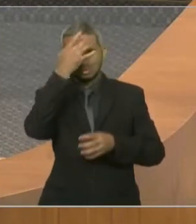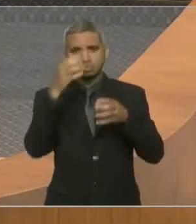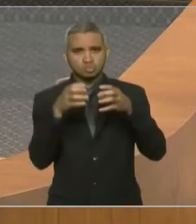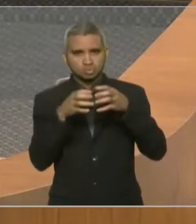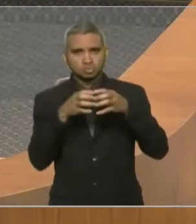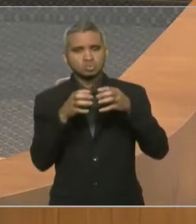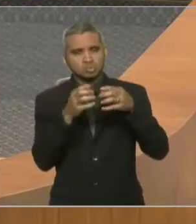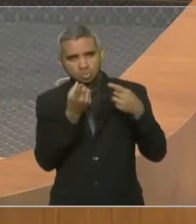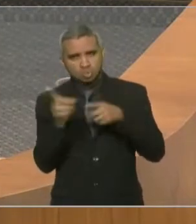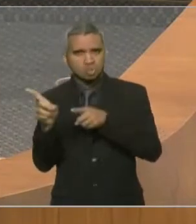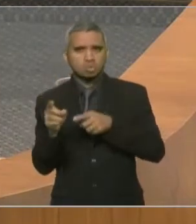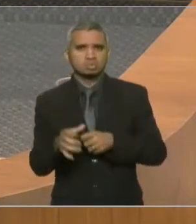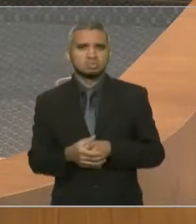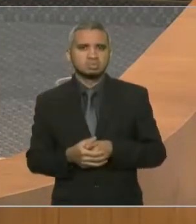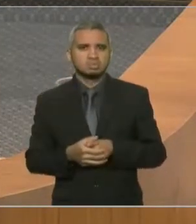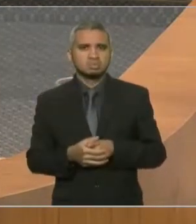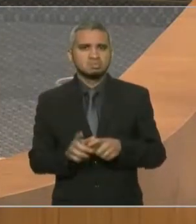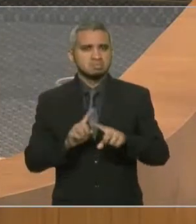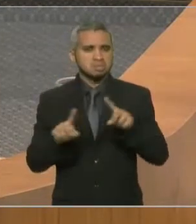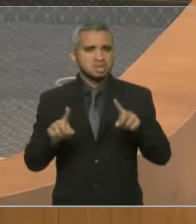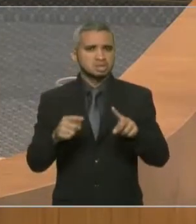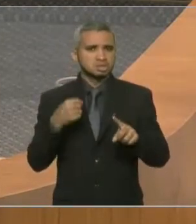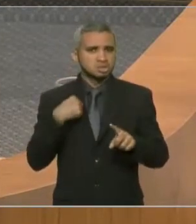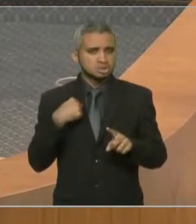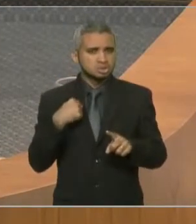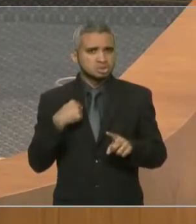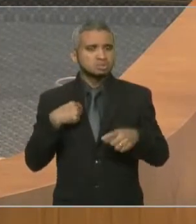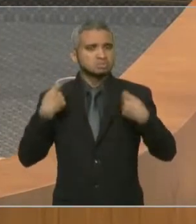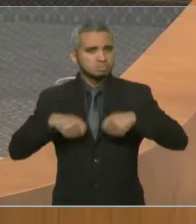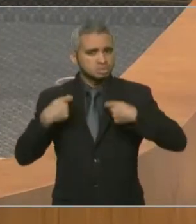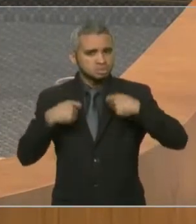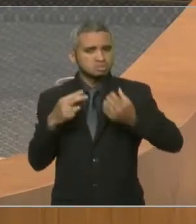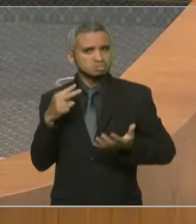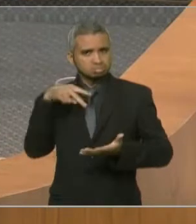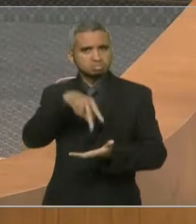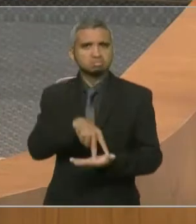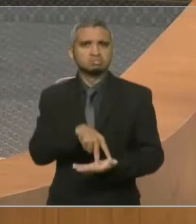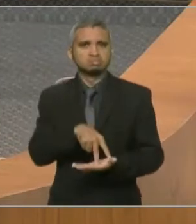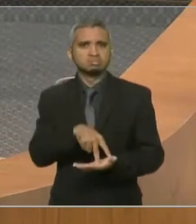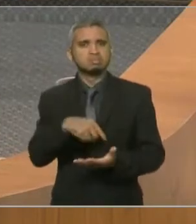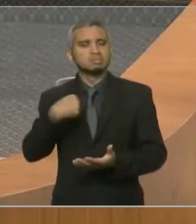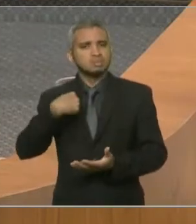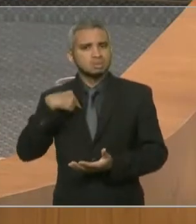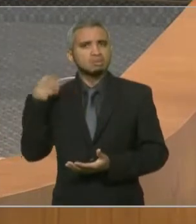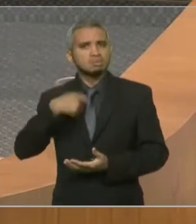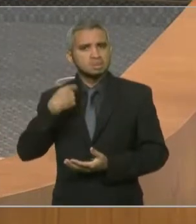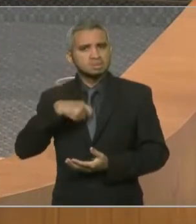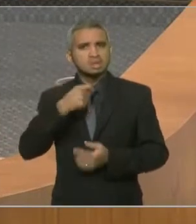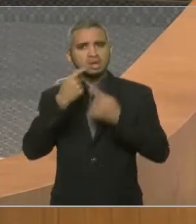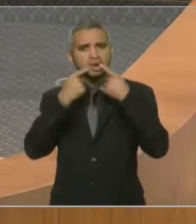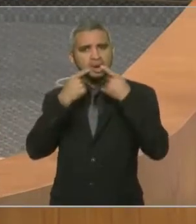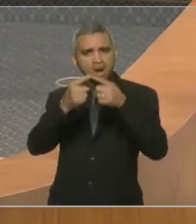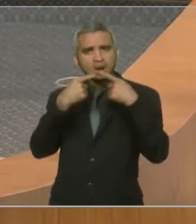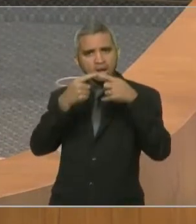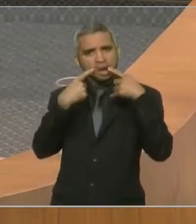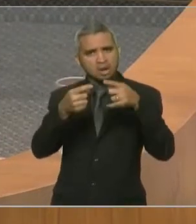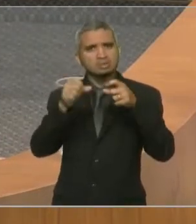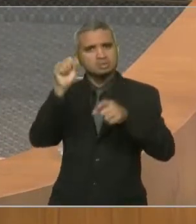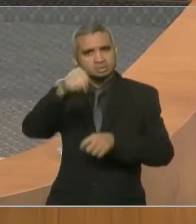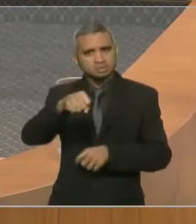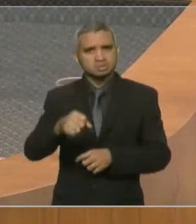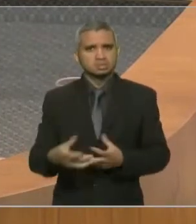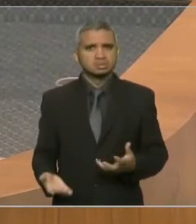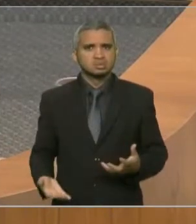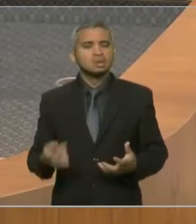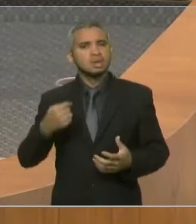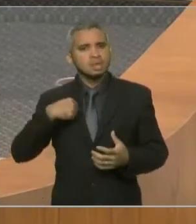não permitirei, sem ao menos subir esta tribuna e fazer esta reclamação e